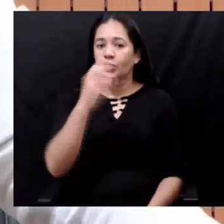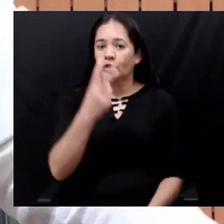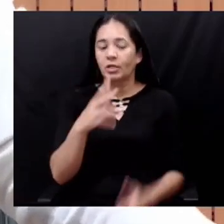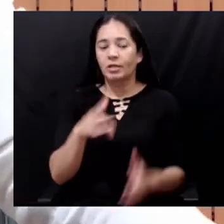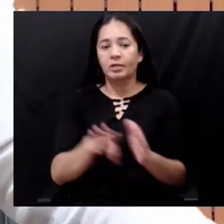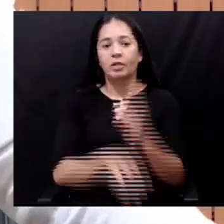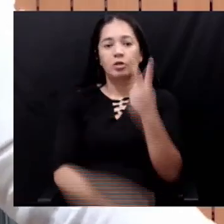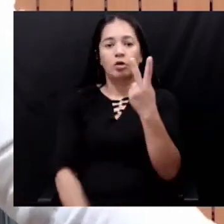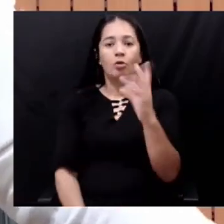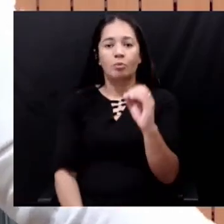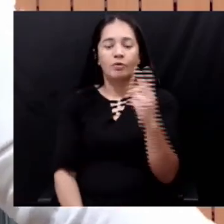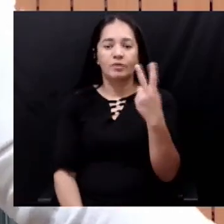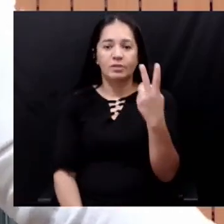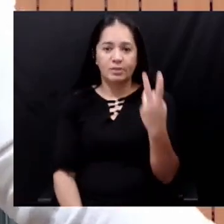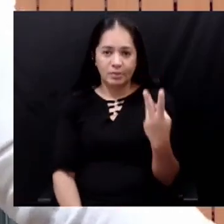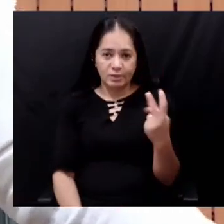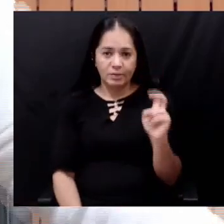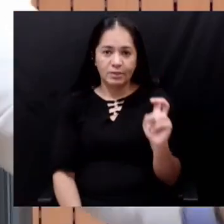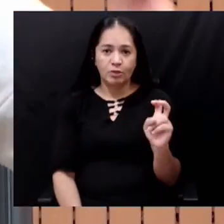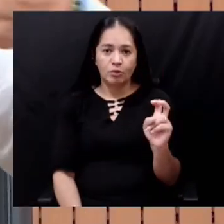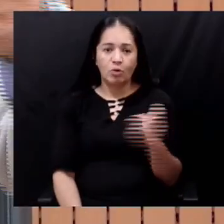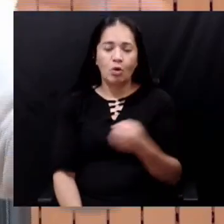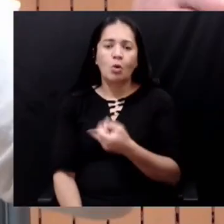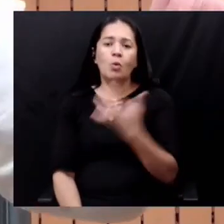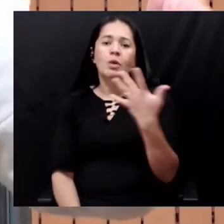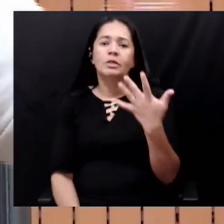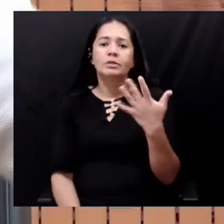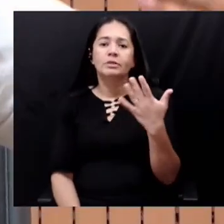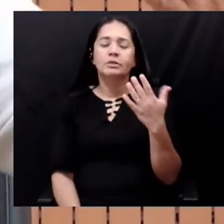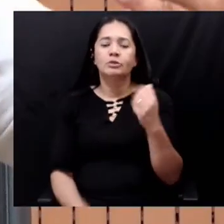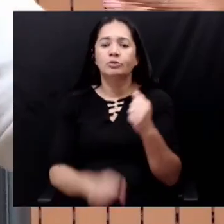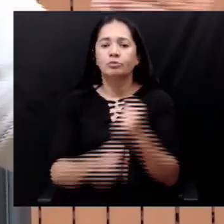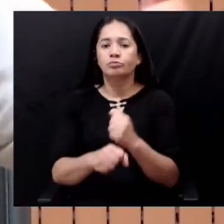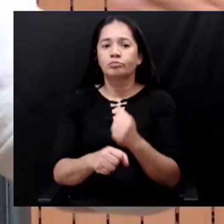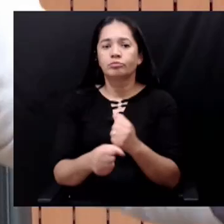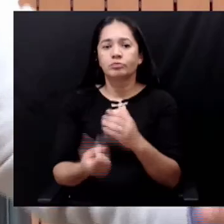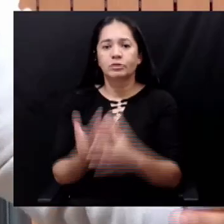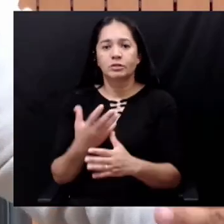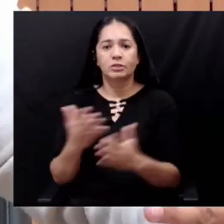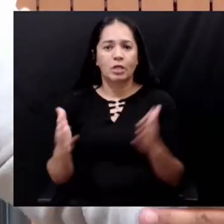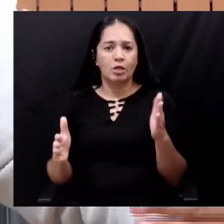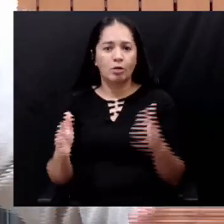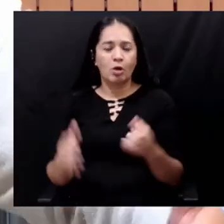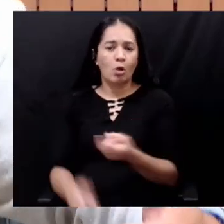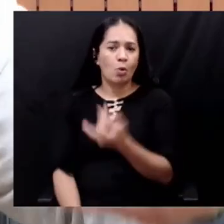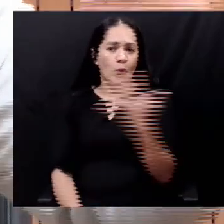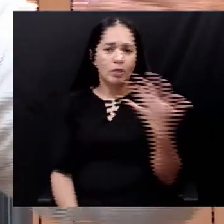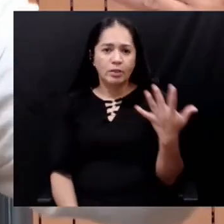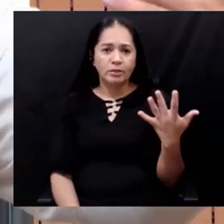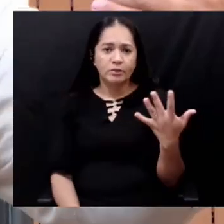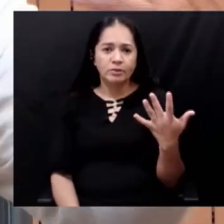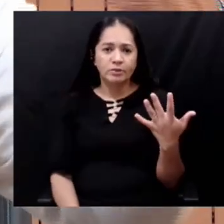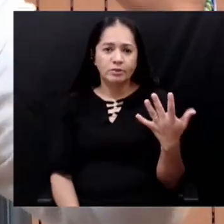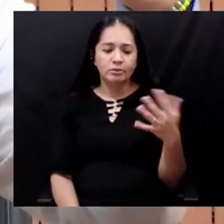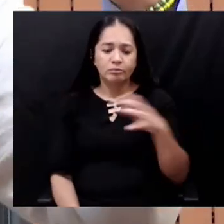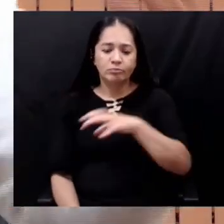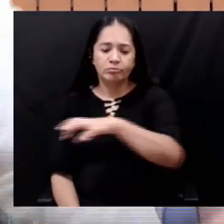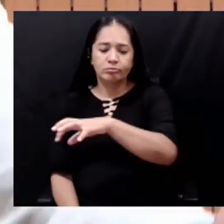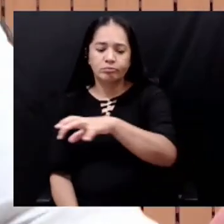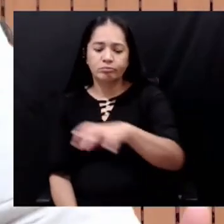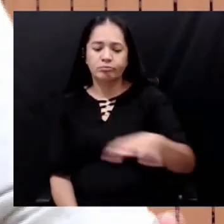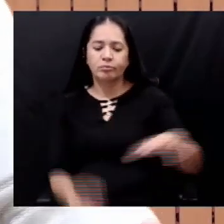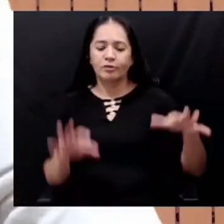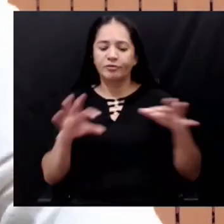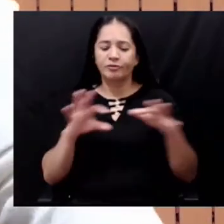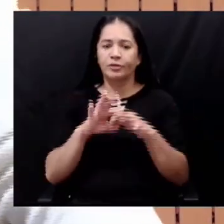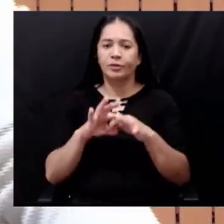Quantas redes foram constituídas nesse período? Vocês falaram aí quantas redes vinculadas a